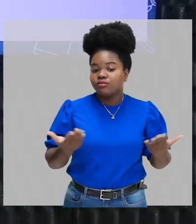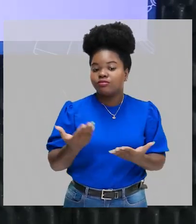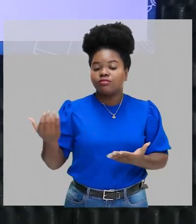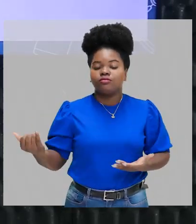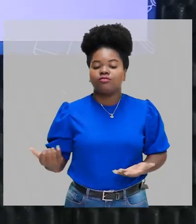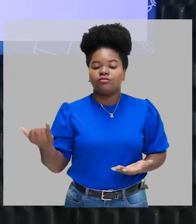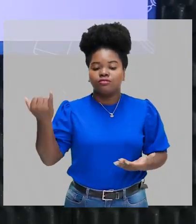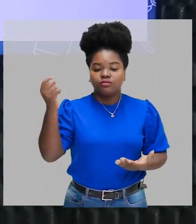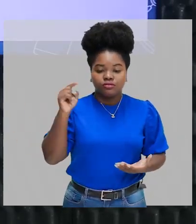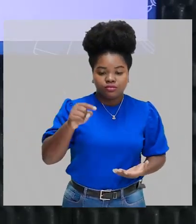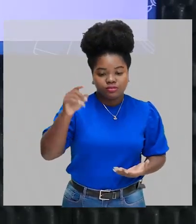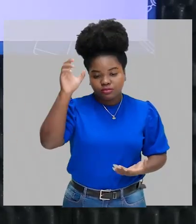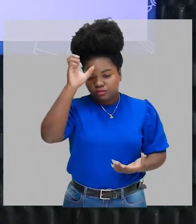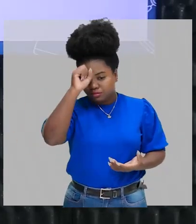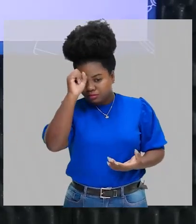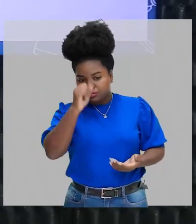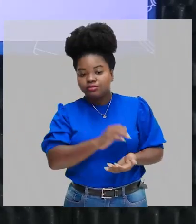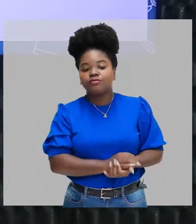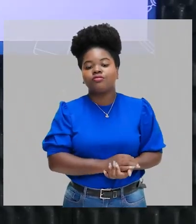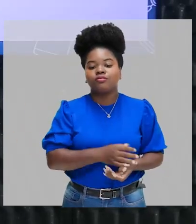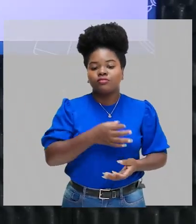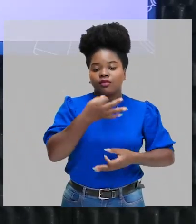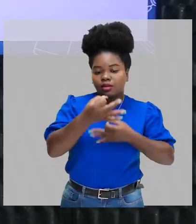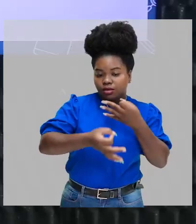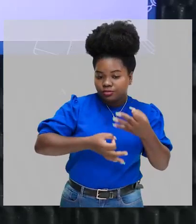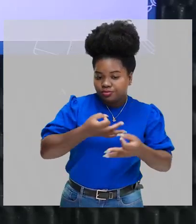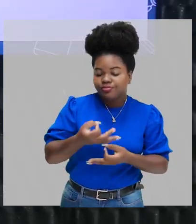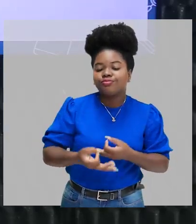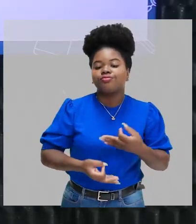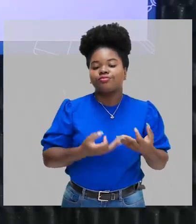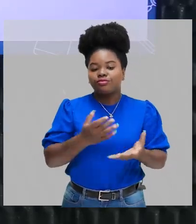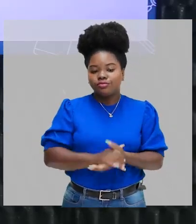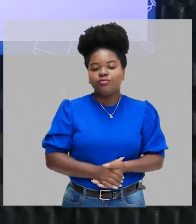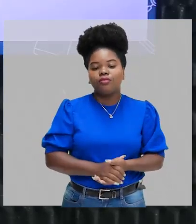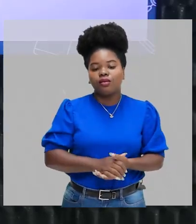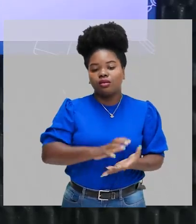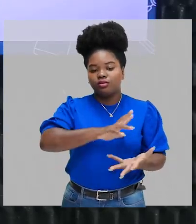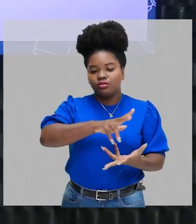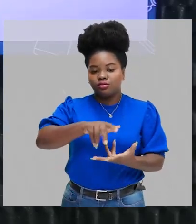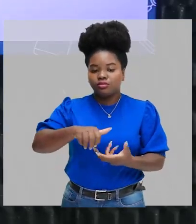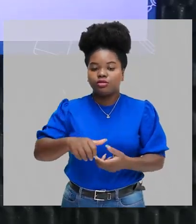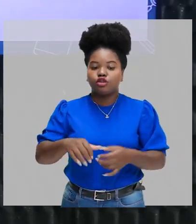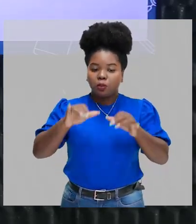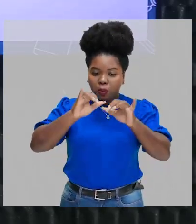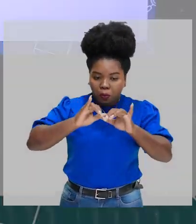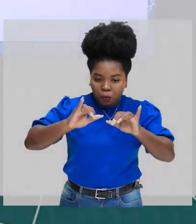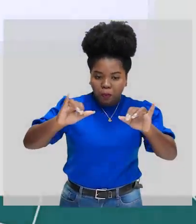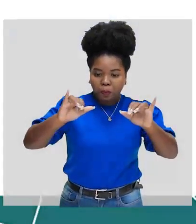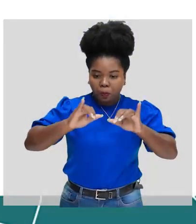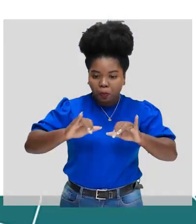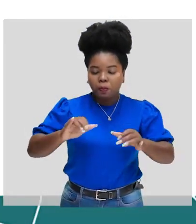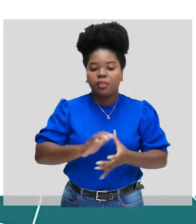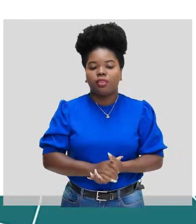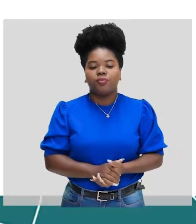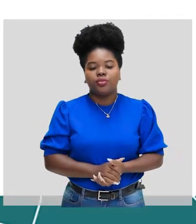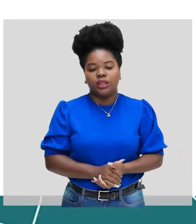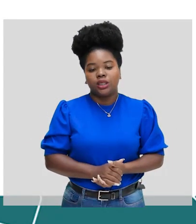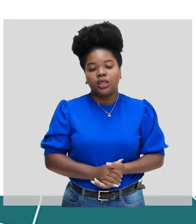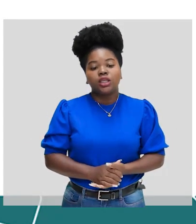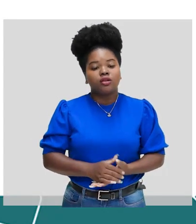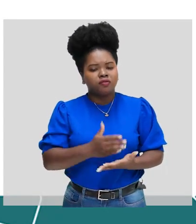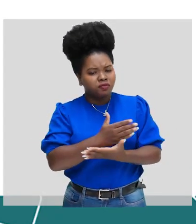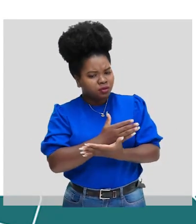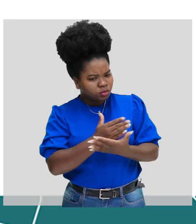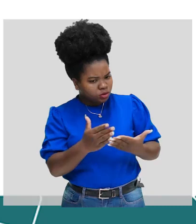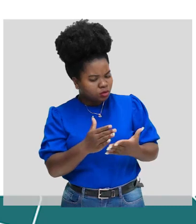essa teoria crítica da globalização. Combinado? Vamos então começar com o primeiro tópico, respondendo à pergunta: o que